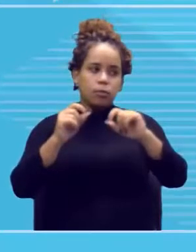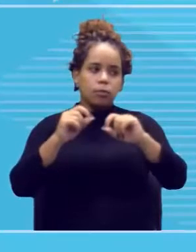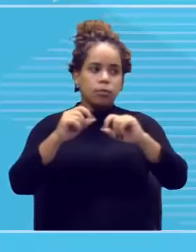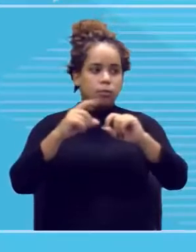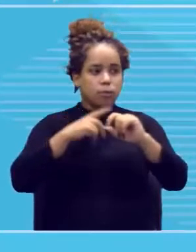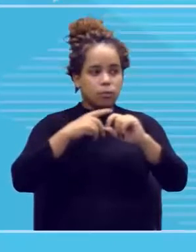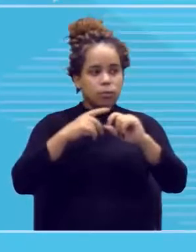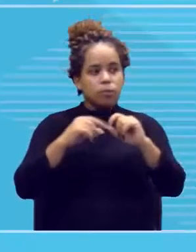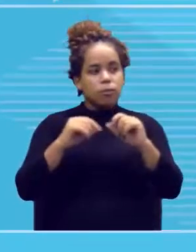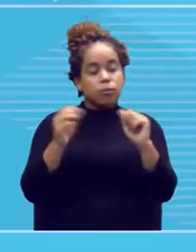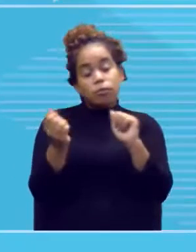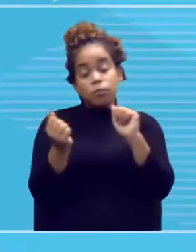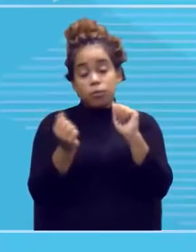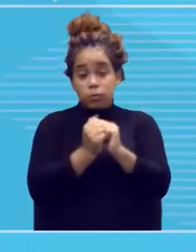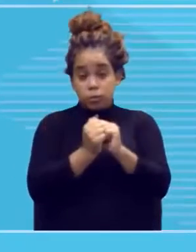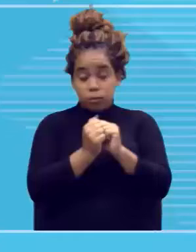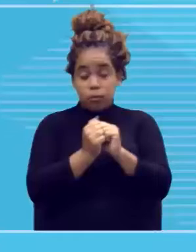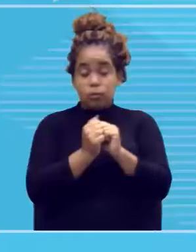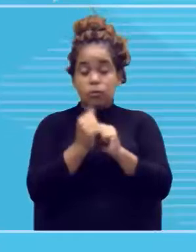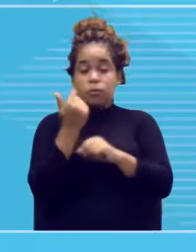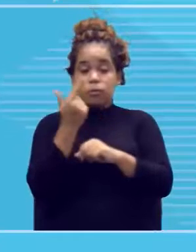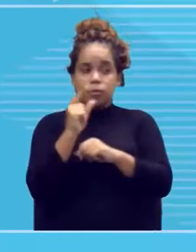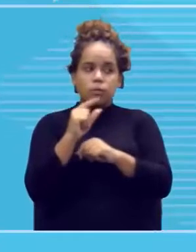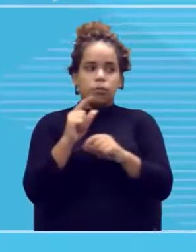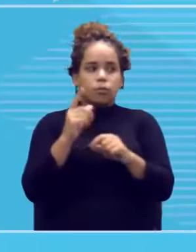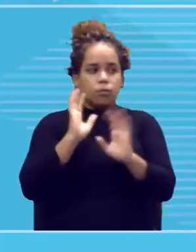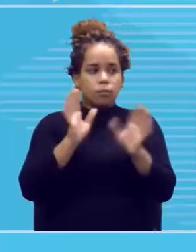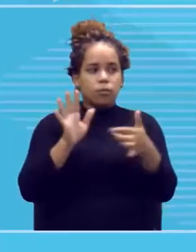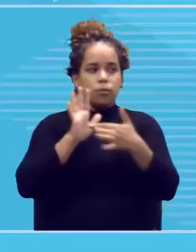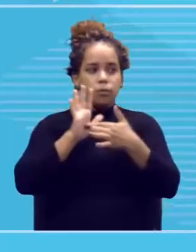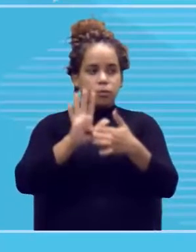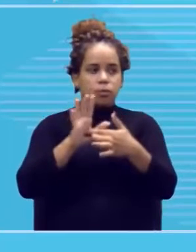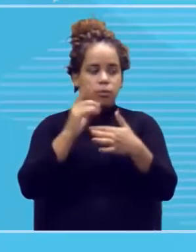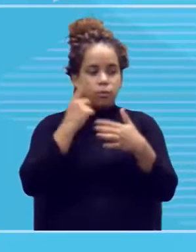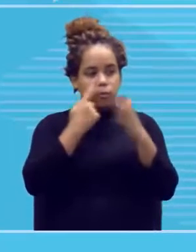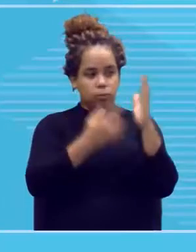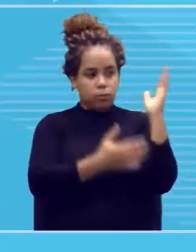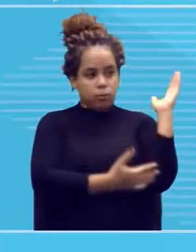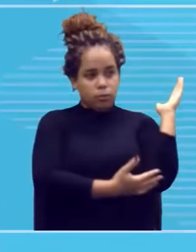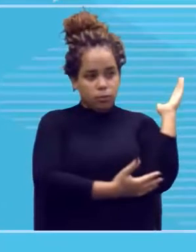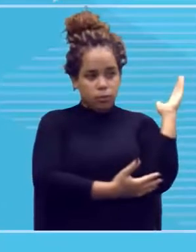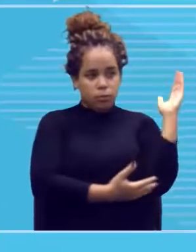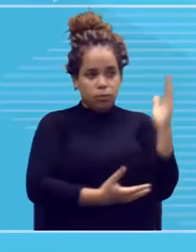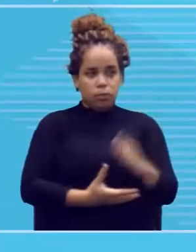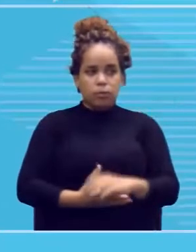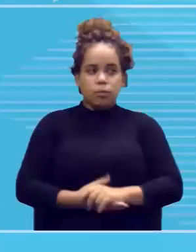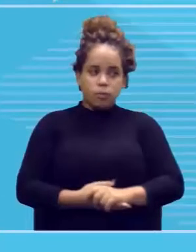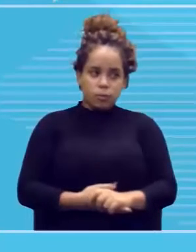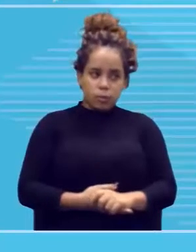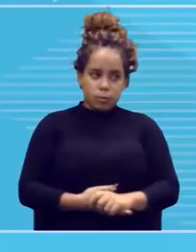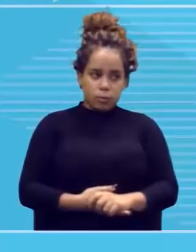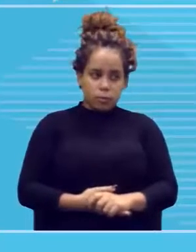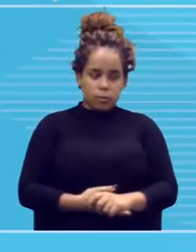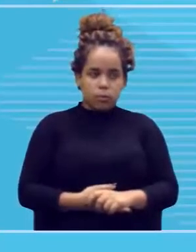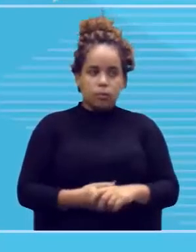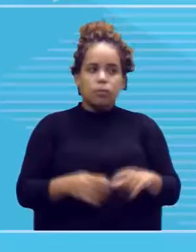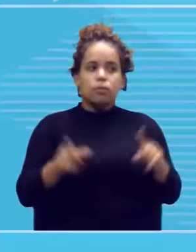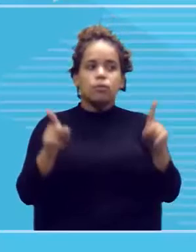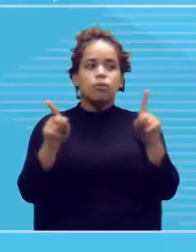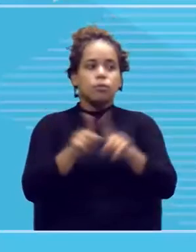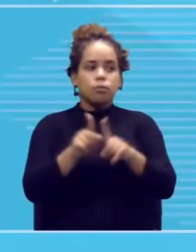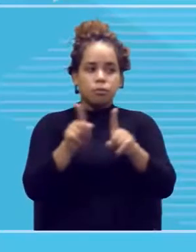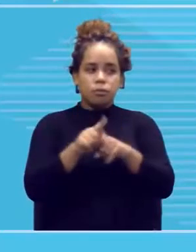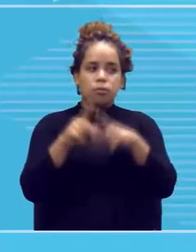junto uma coisa com a outra já mostrei para vocês o cano ali note o quente mesma coisa com